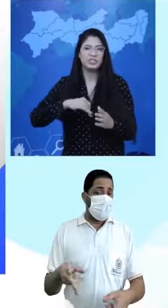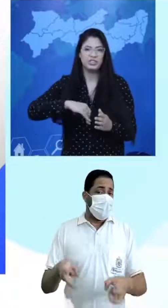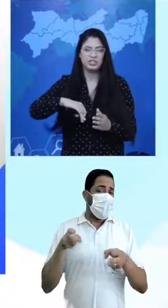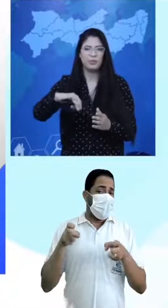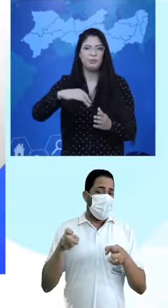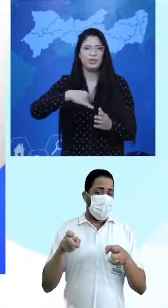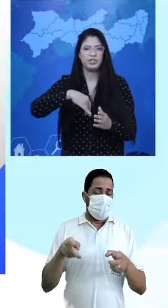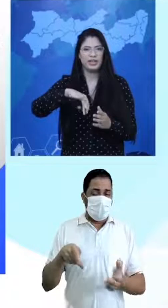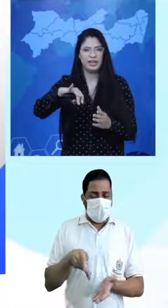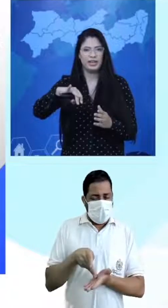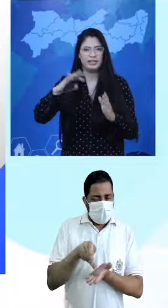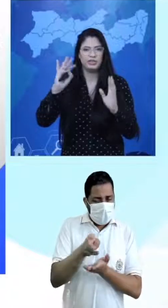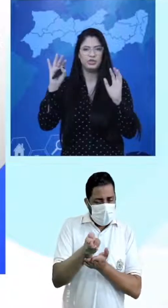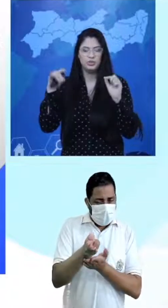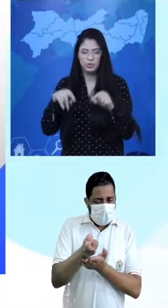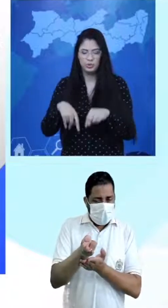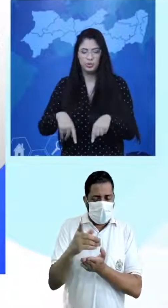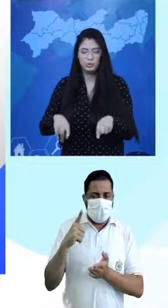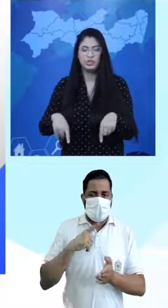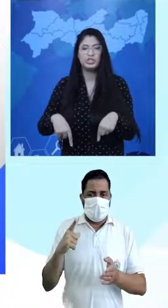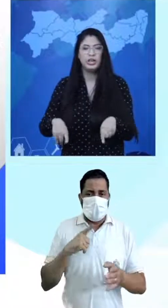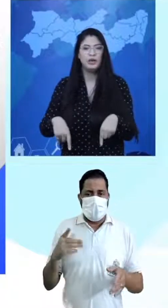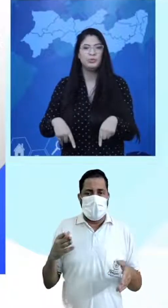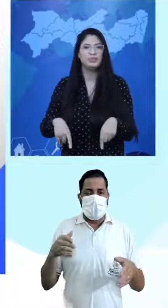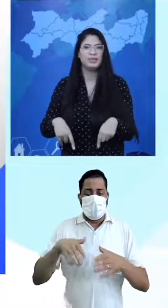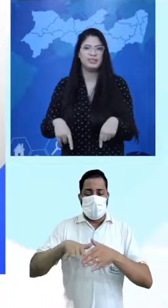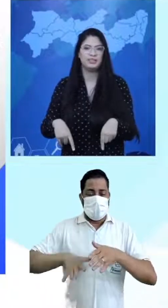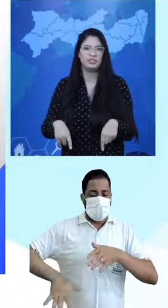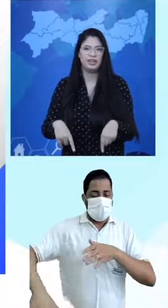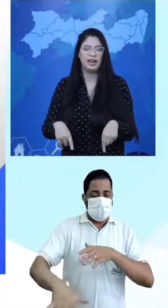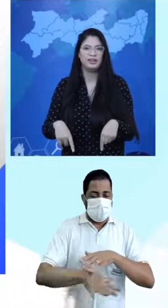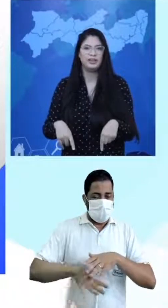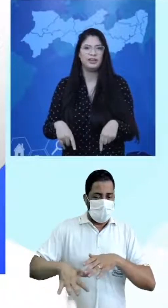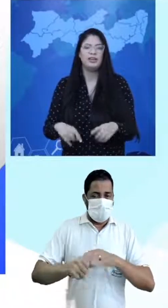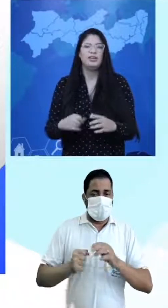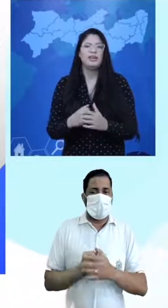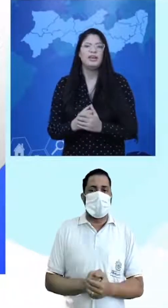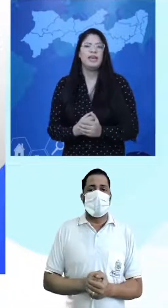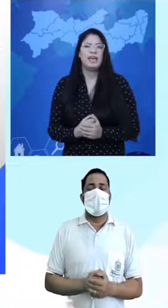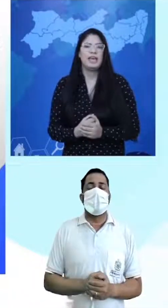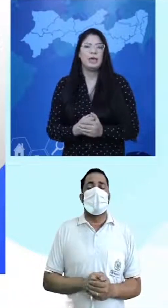linhas que estão projetadas no chão dessa estrada